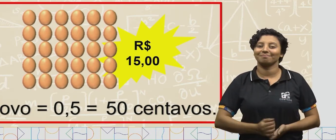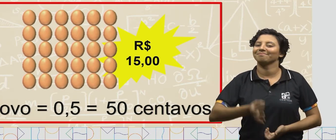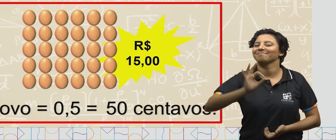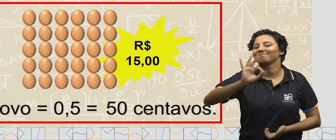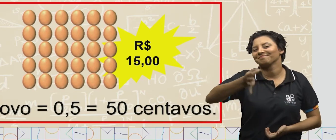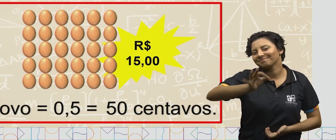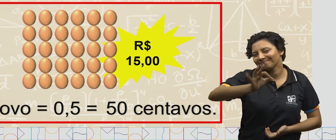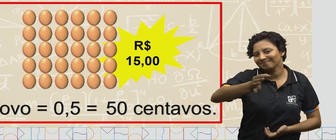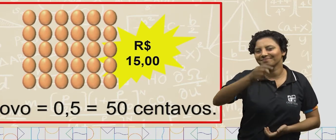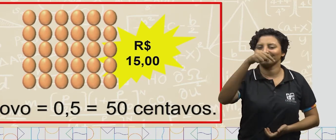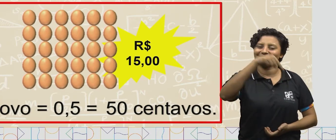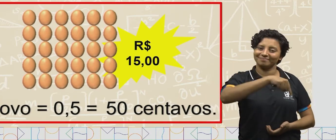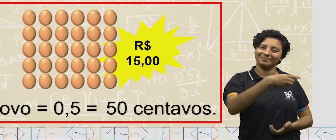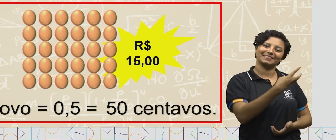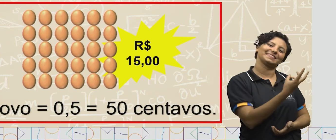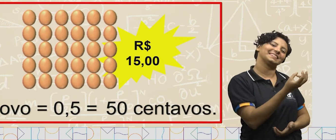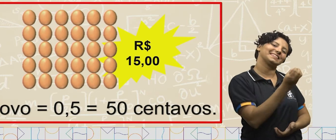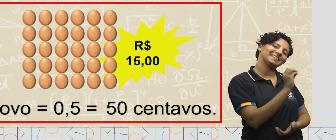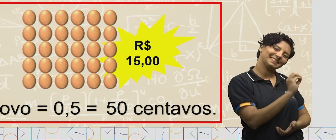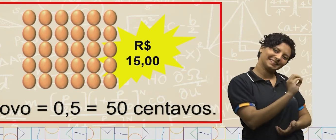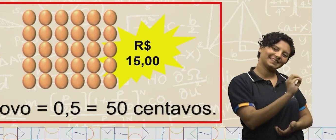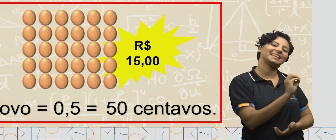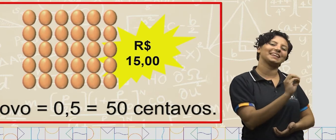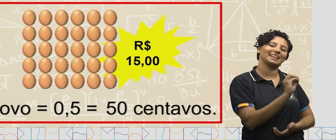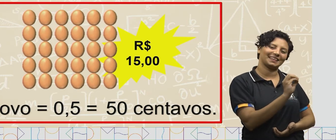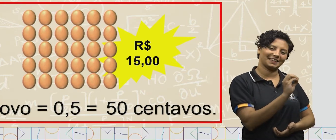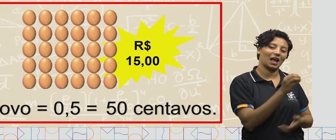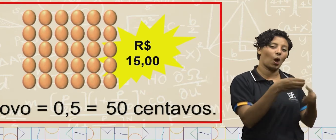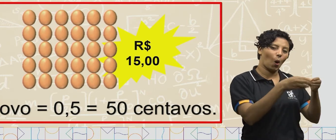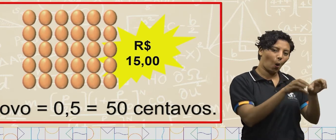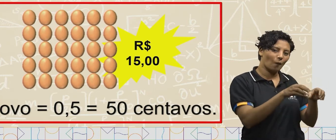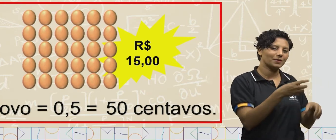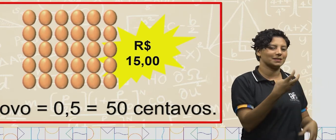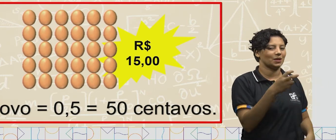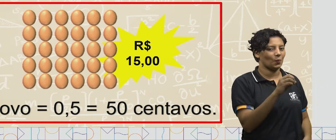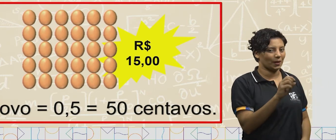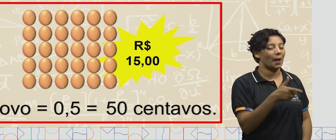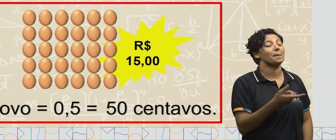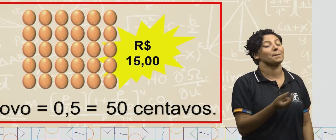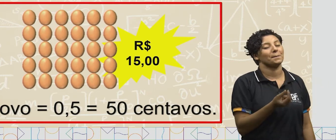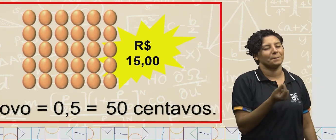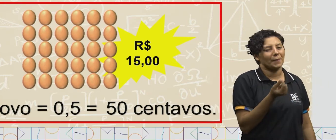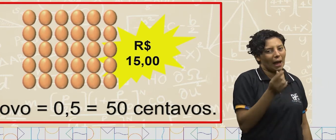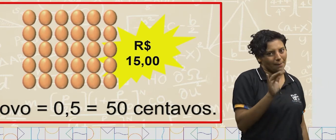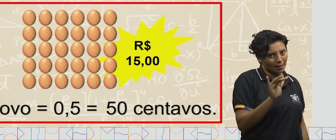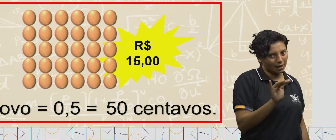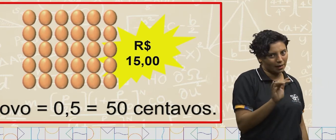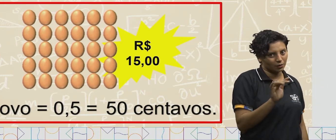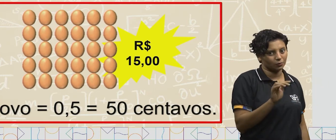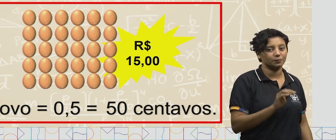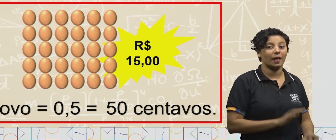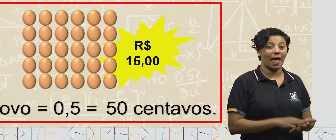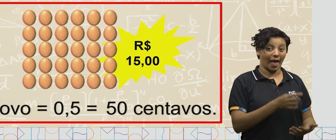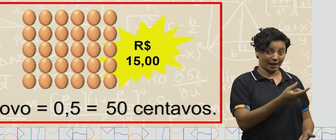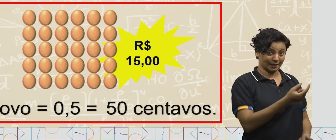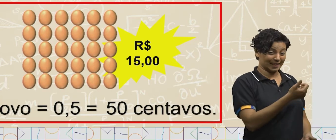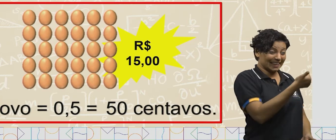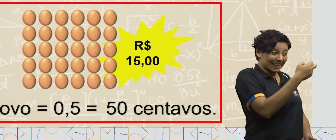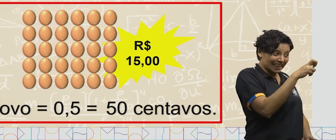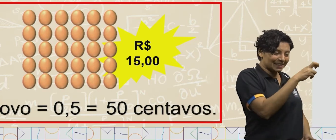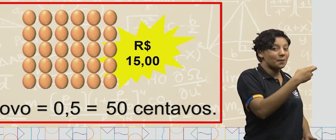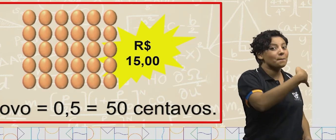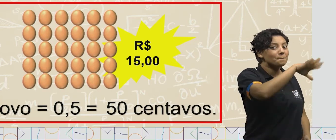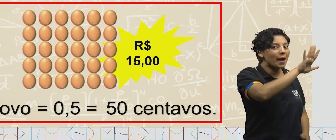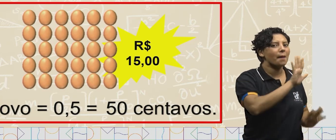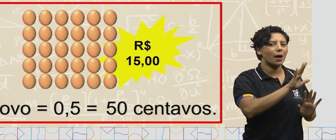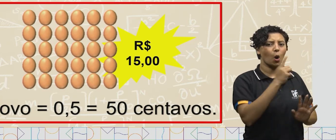Muito bem, a cartela onde o ovo é mais barato. Embora ela seja mais cara, cada